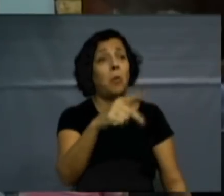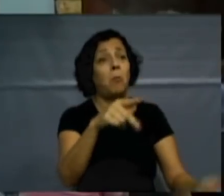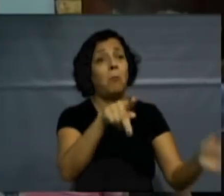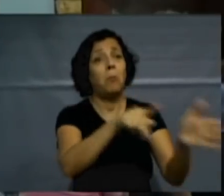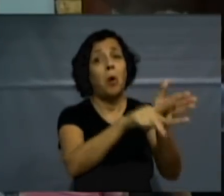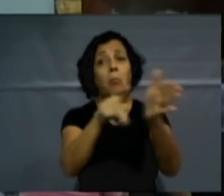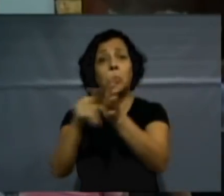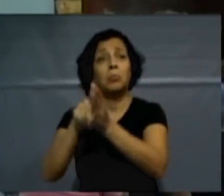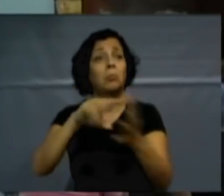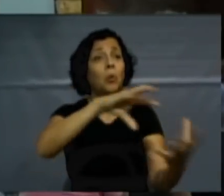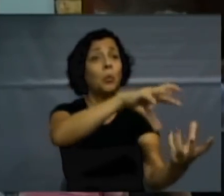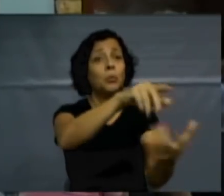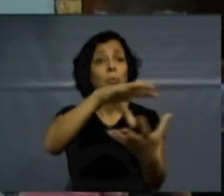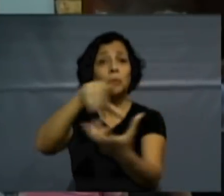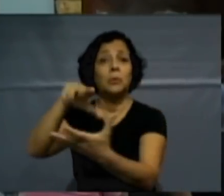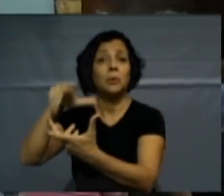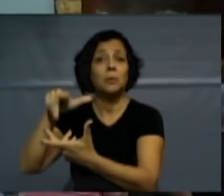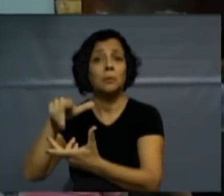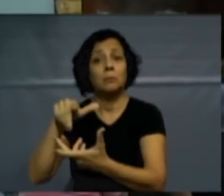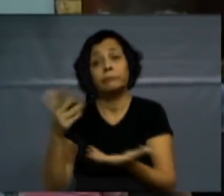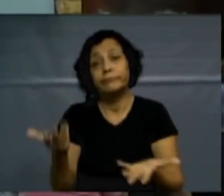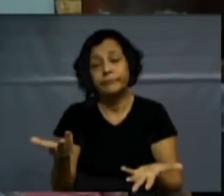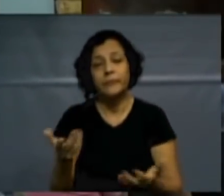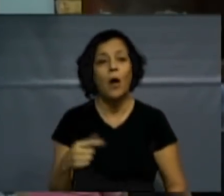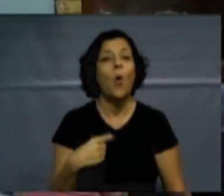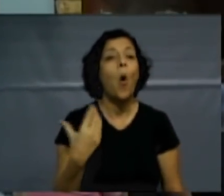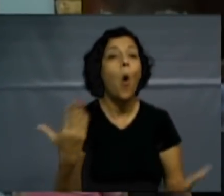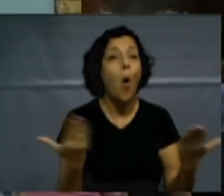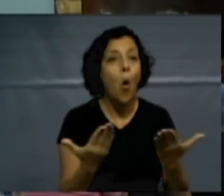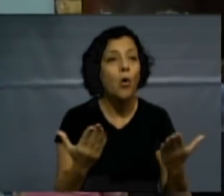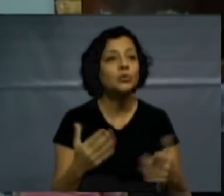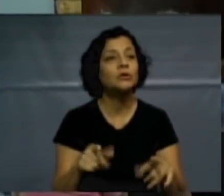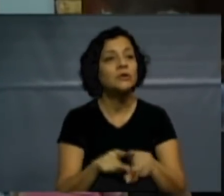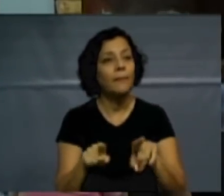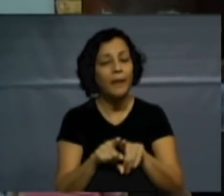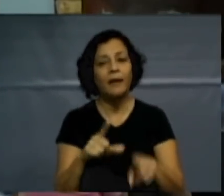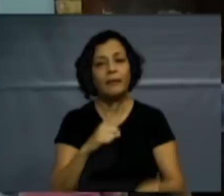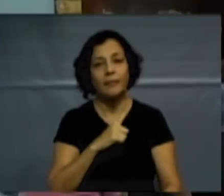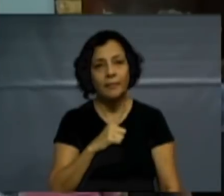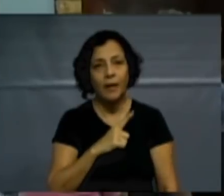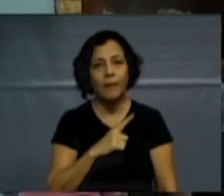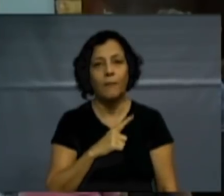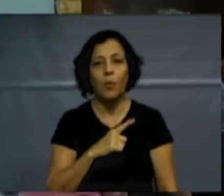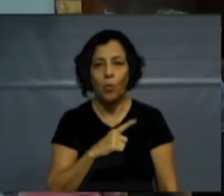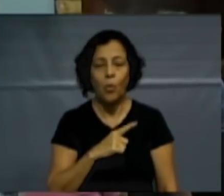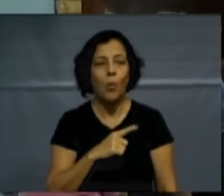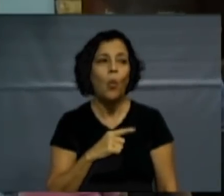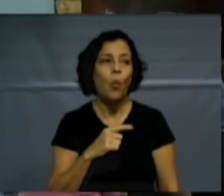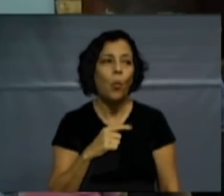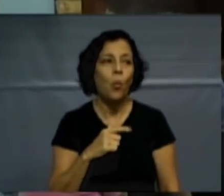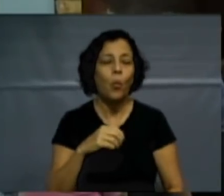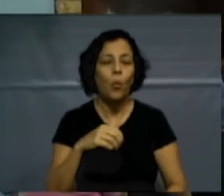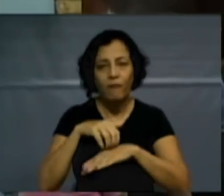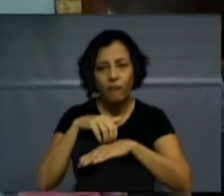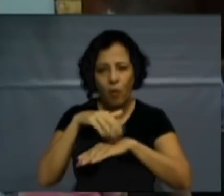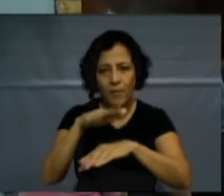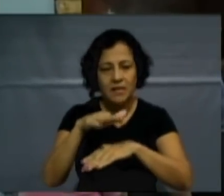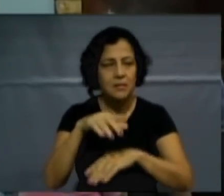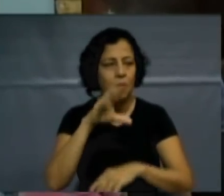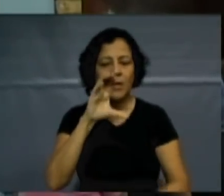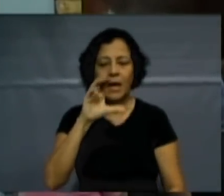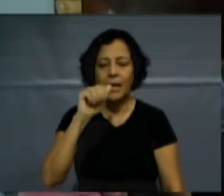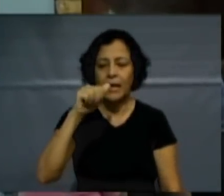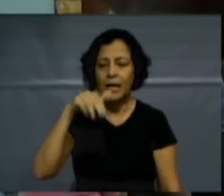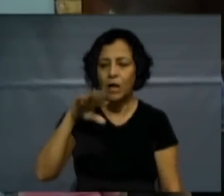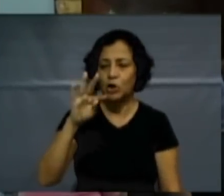Então, como hoje nós temos também um aviso lá da cantina,